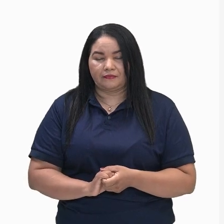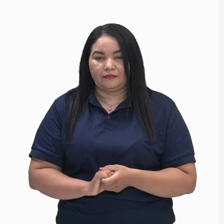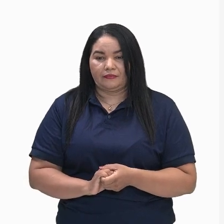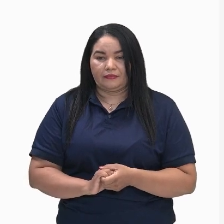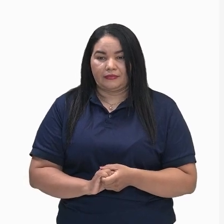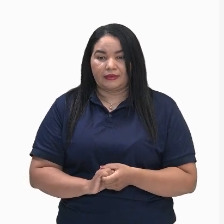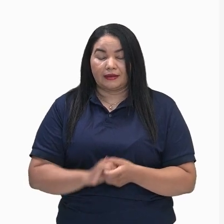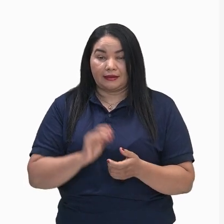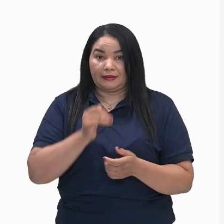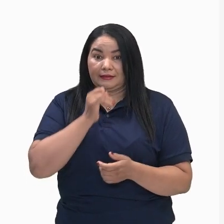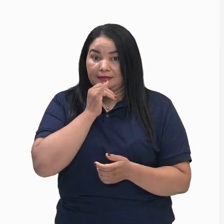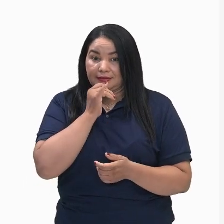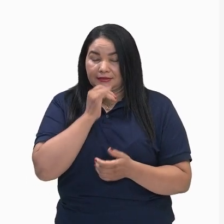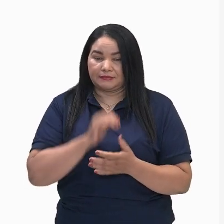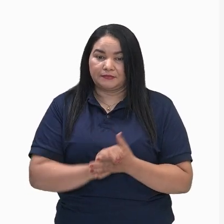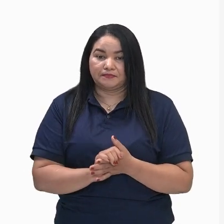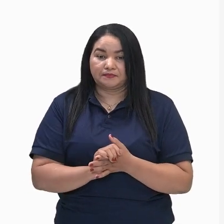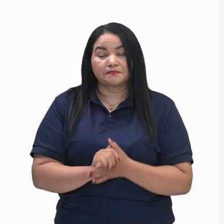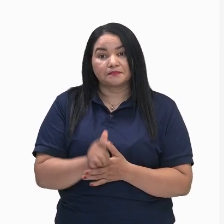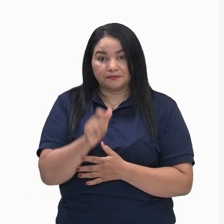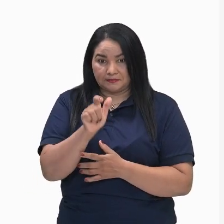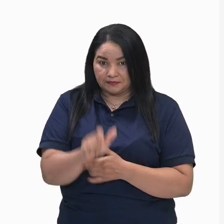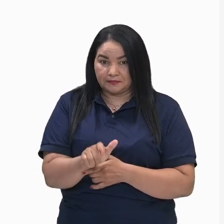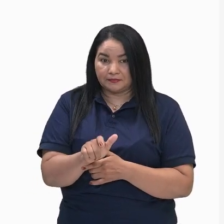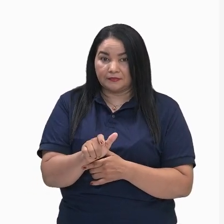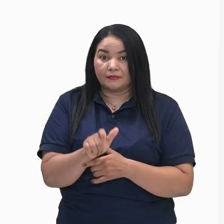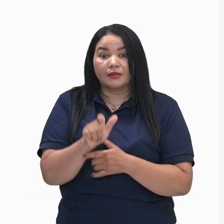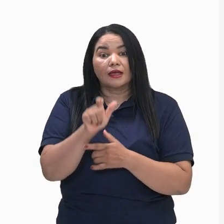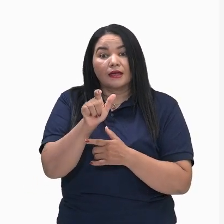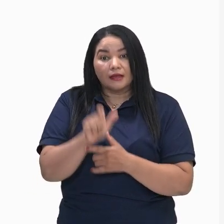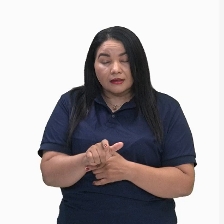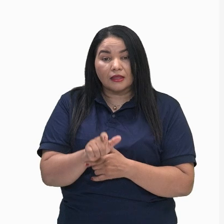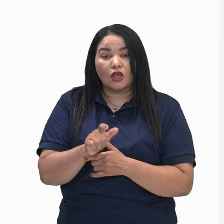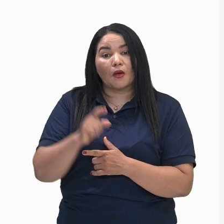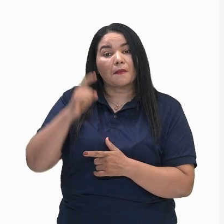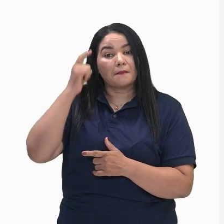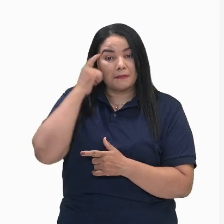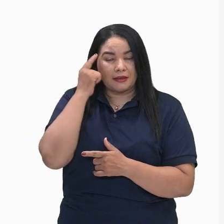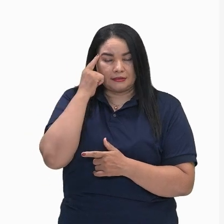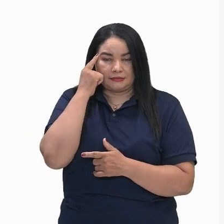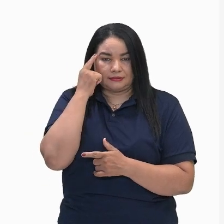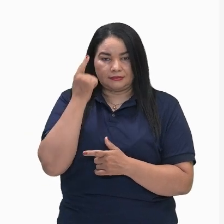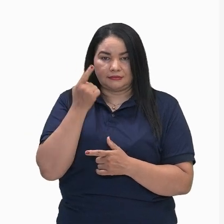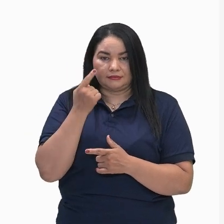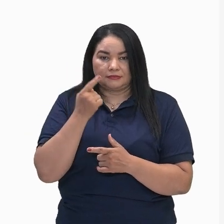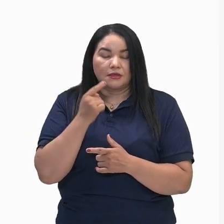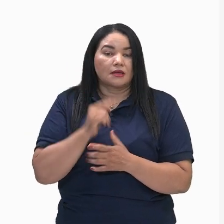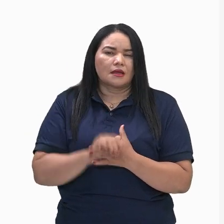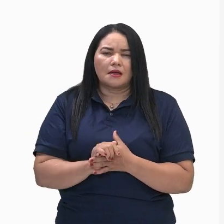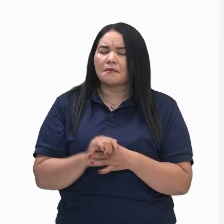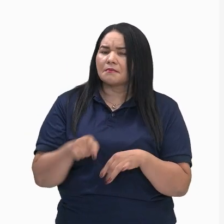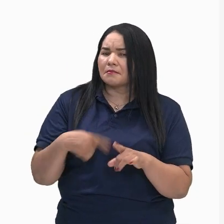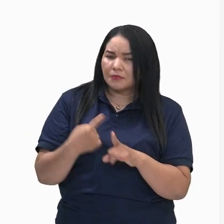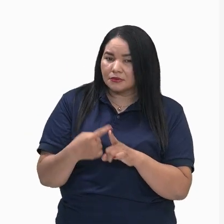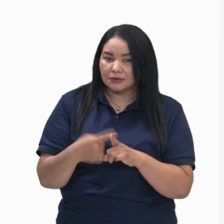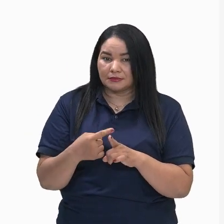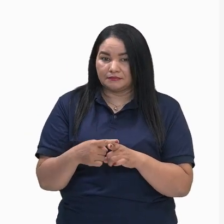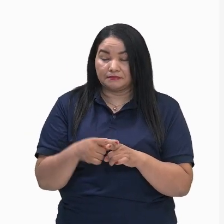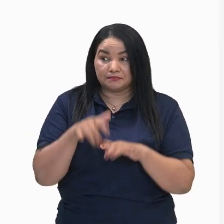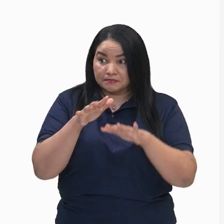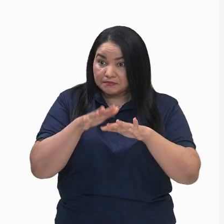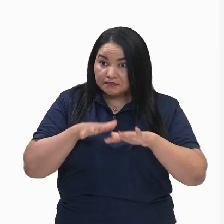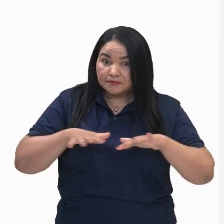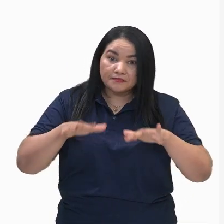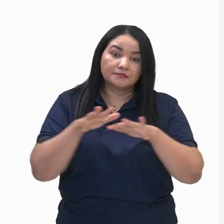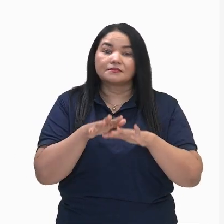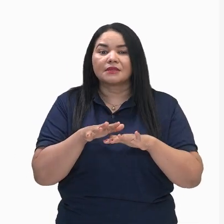algo de alguém, que alguém pensa dessa forma. Porque, de modo geral, não